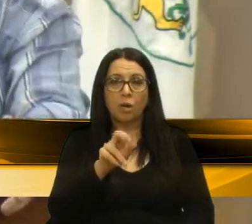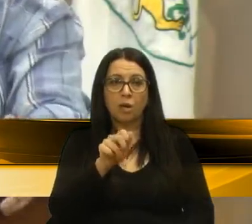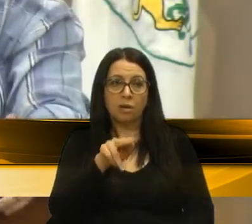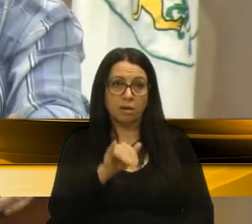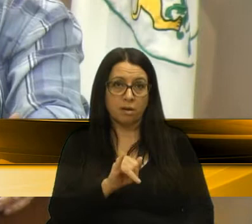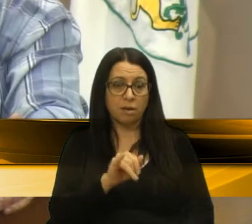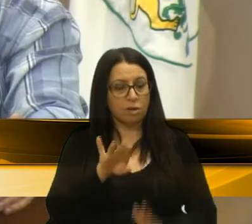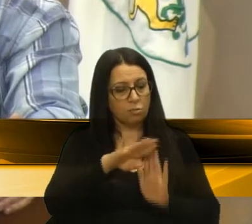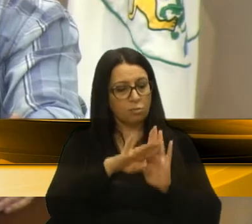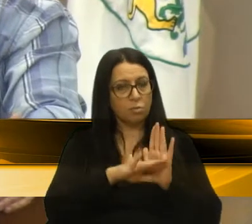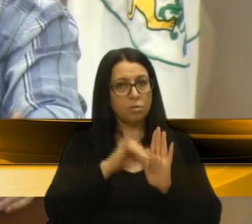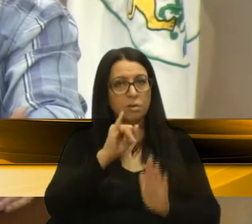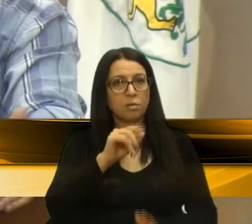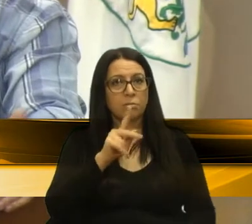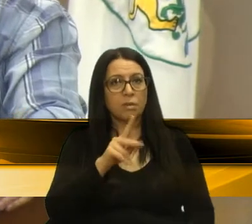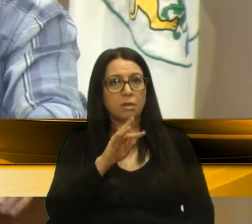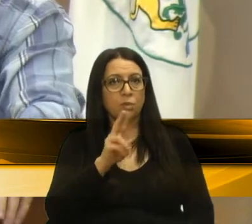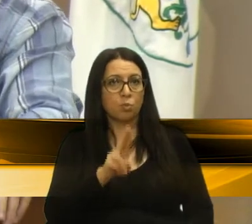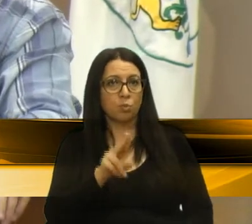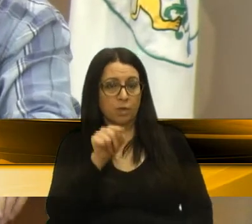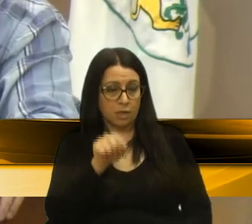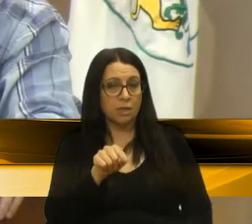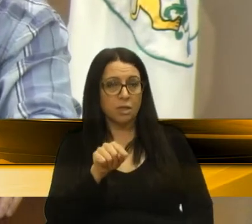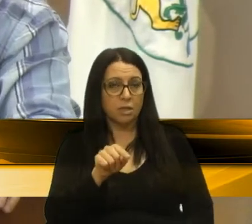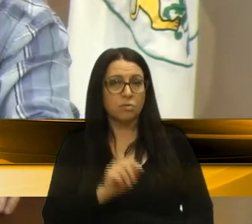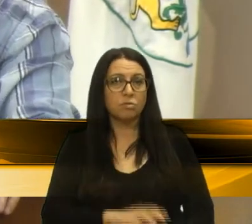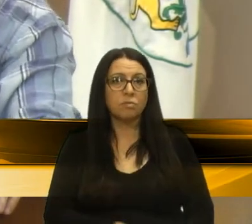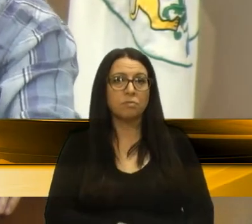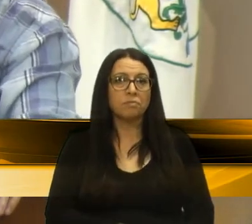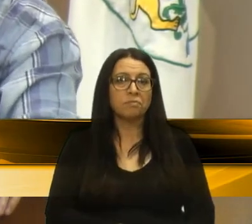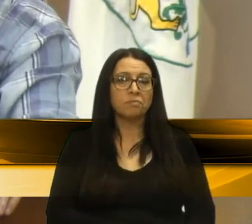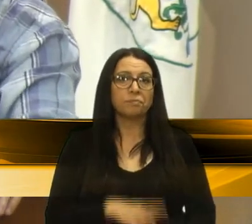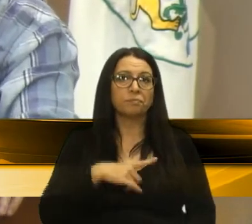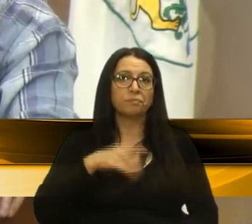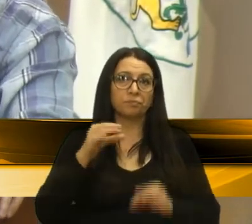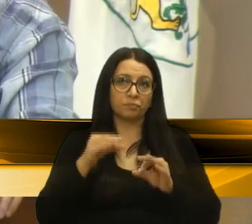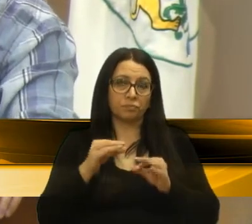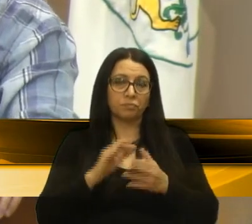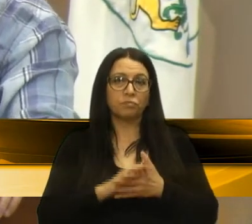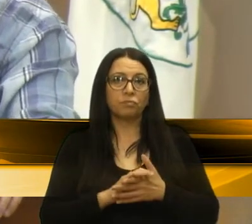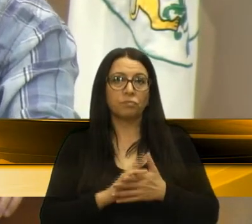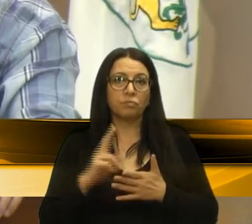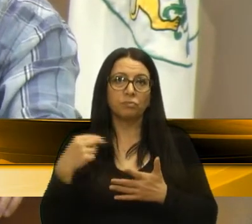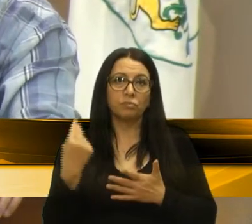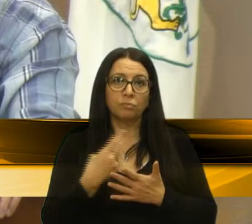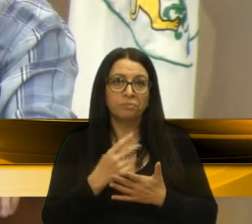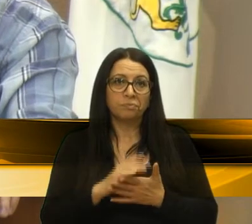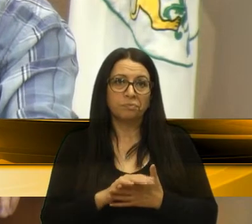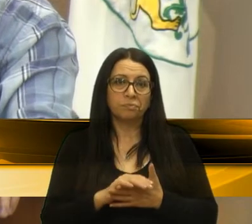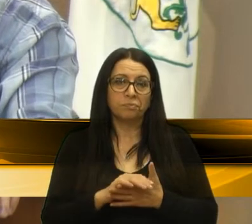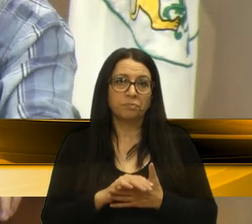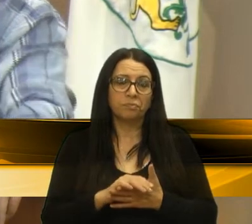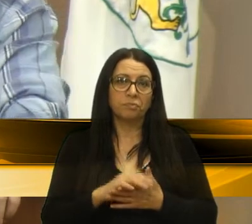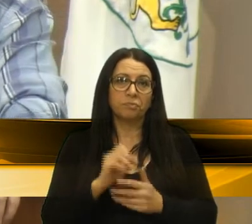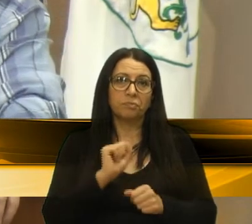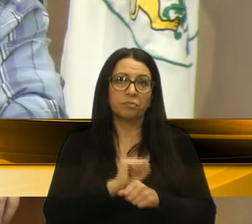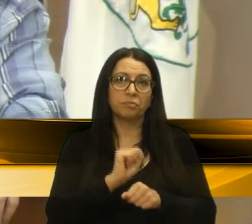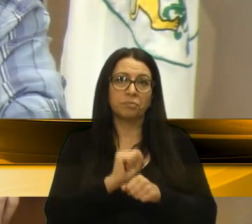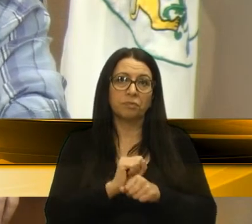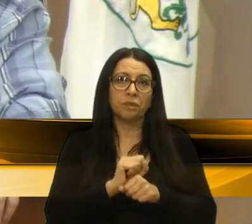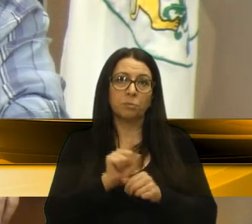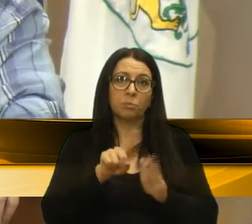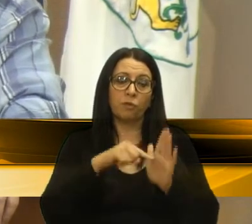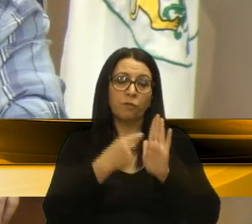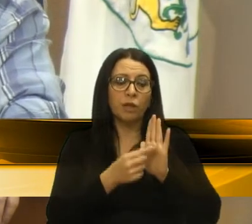iptu nessa questão eu tenho certeza que nós aguardávamos um veto